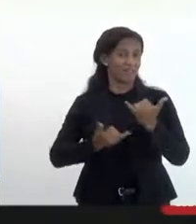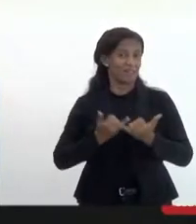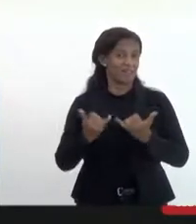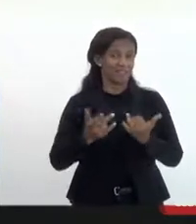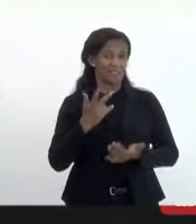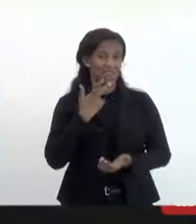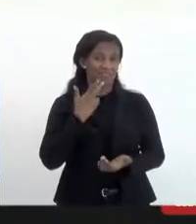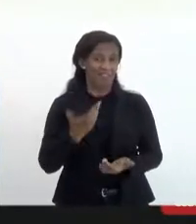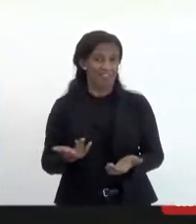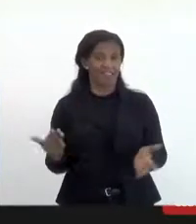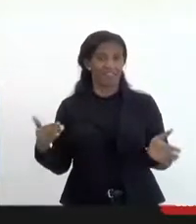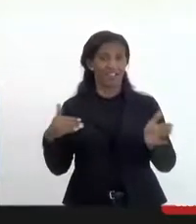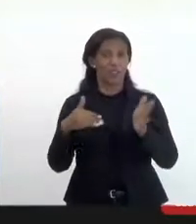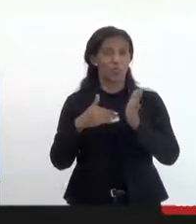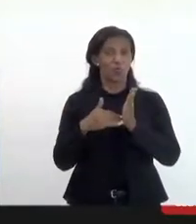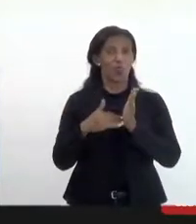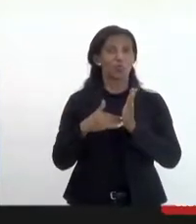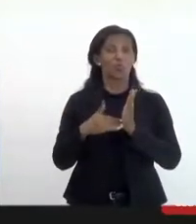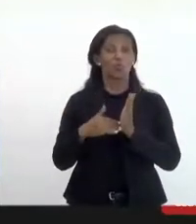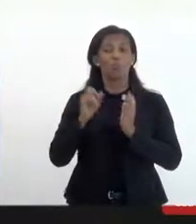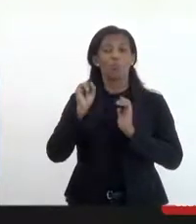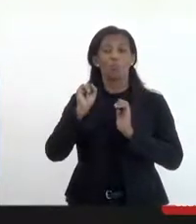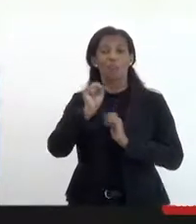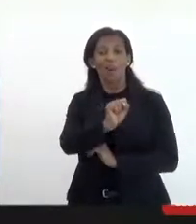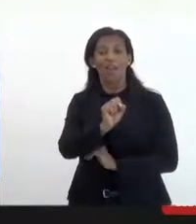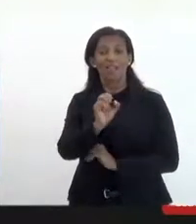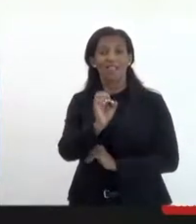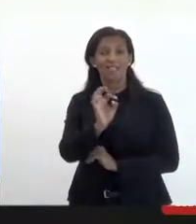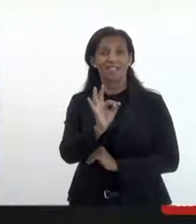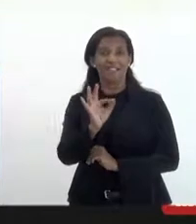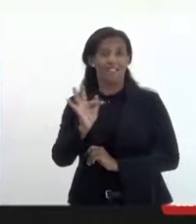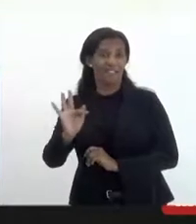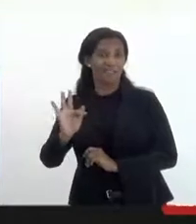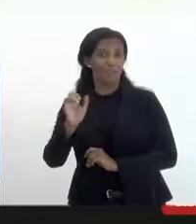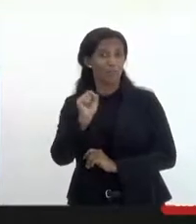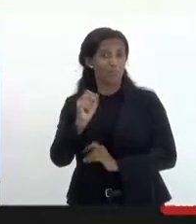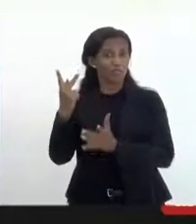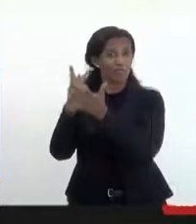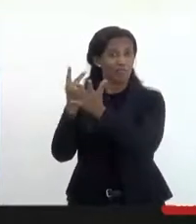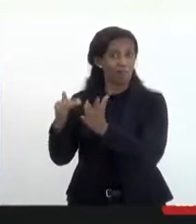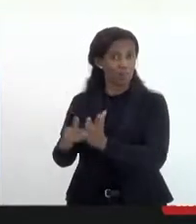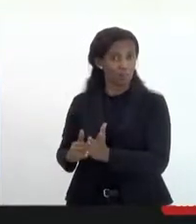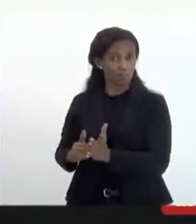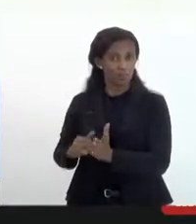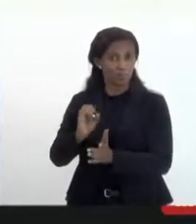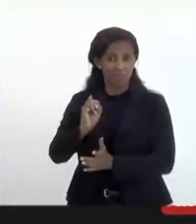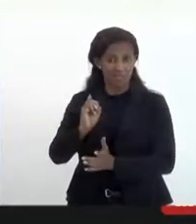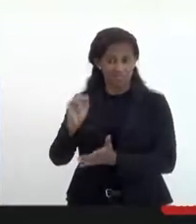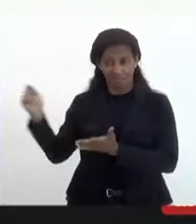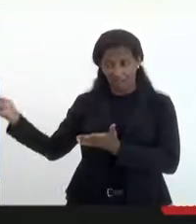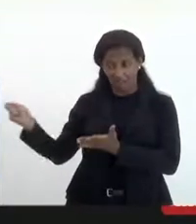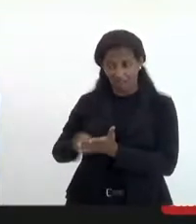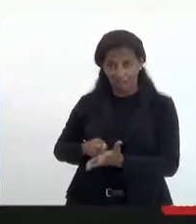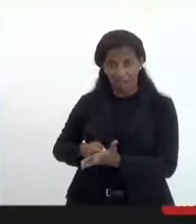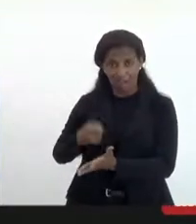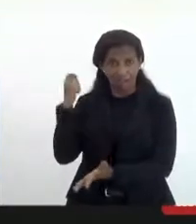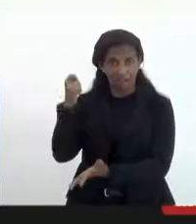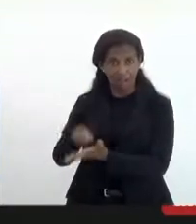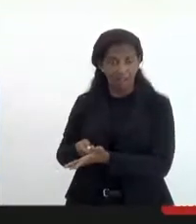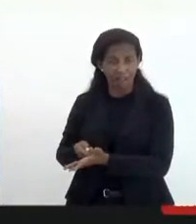o STF é o último que pode errar por último. Mas decidiu, decidiu, acabou. No